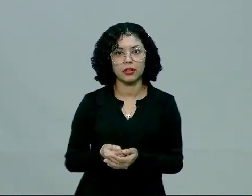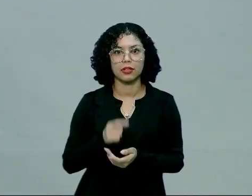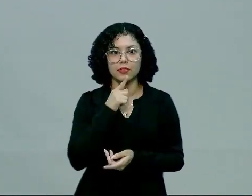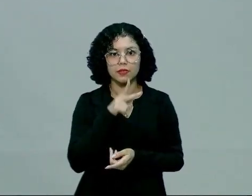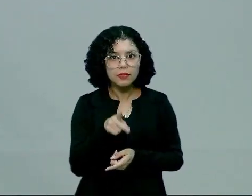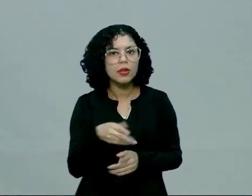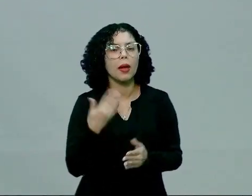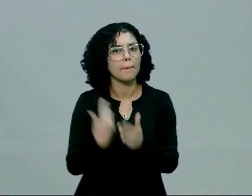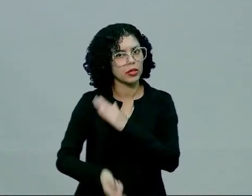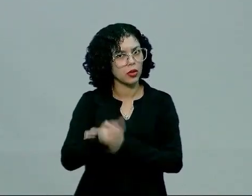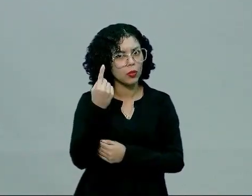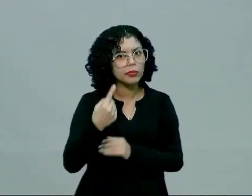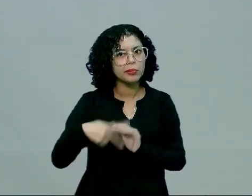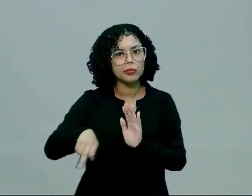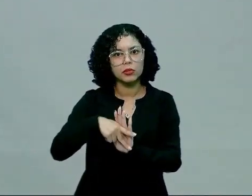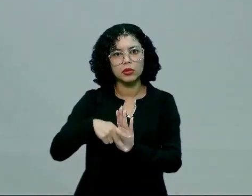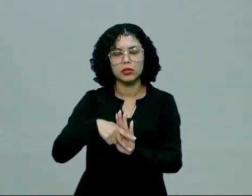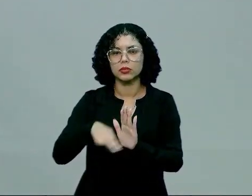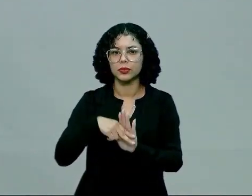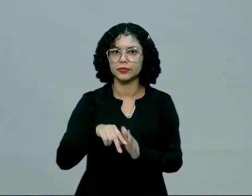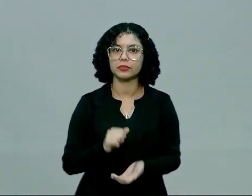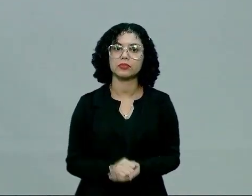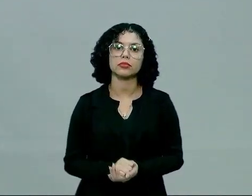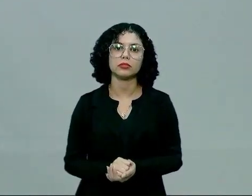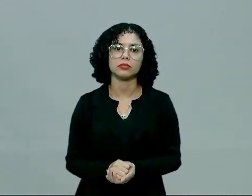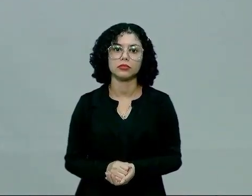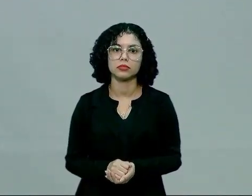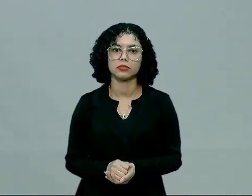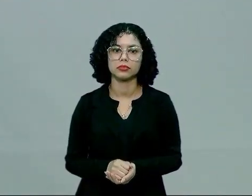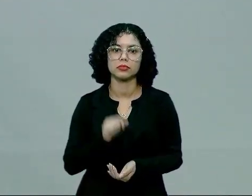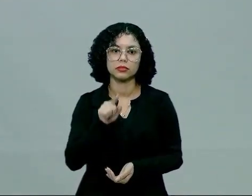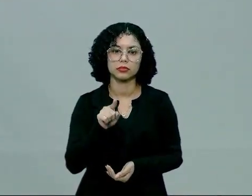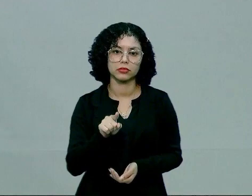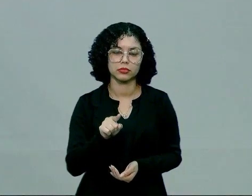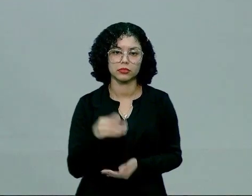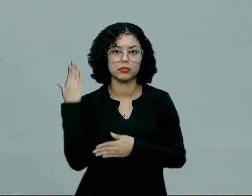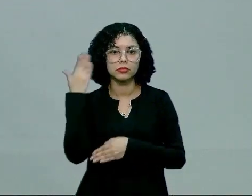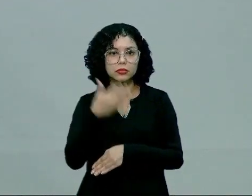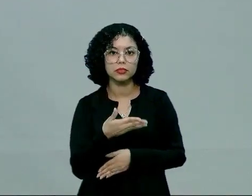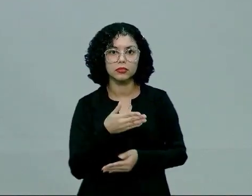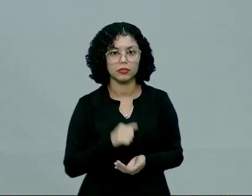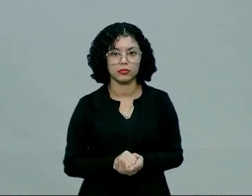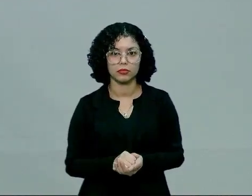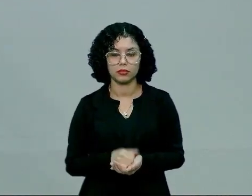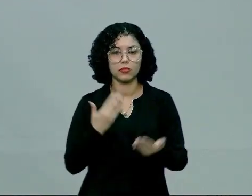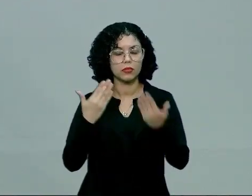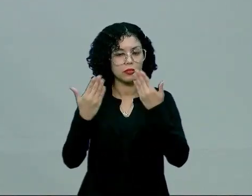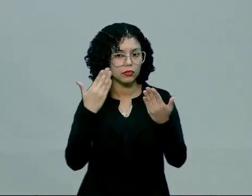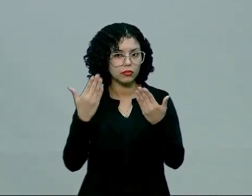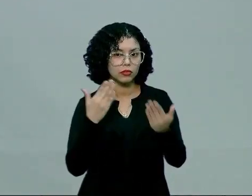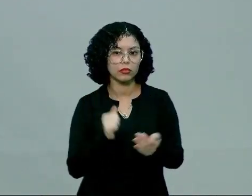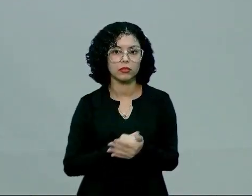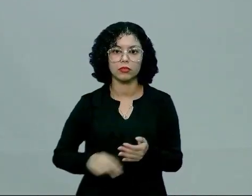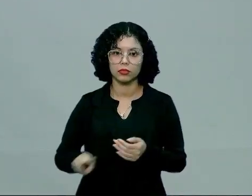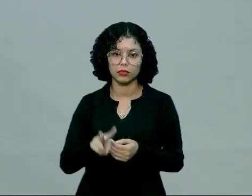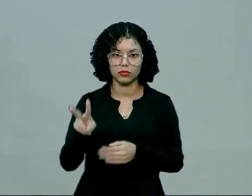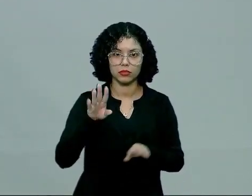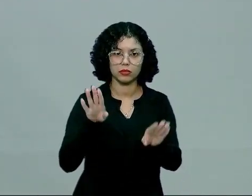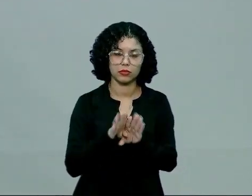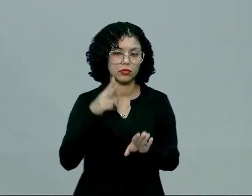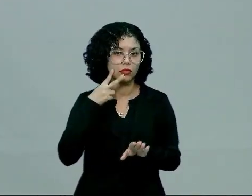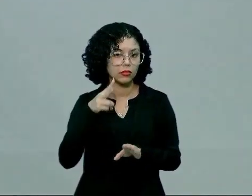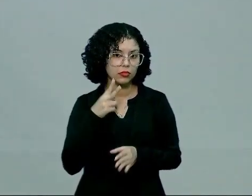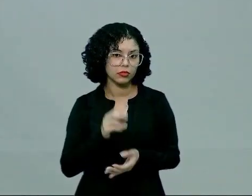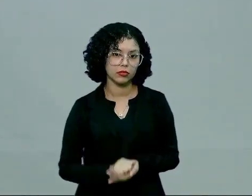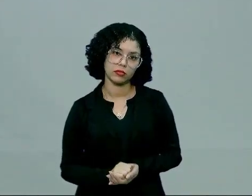acertava você vai perder um ponto muito irrelevante então aqu o direcionamento era só essa comparação de valores e